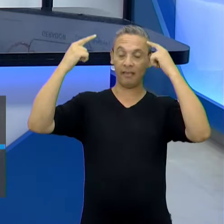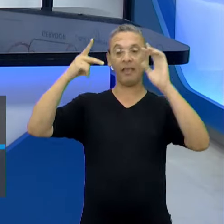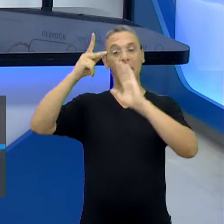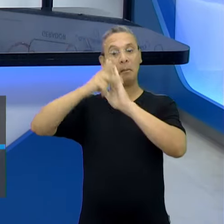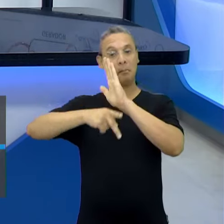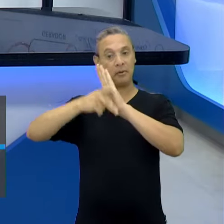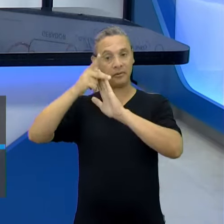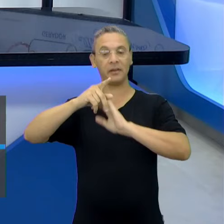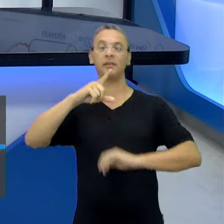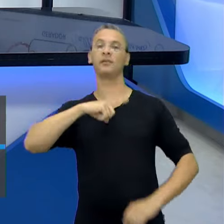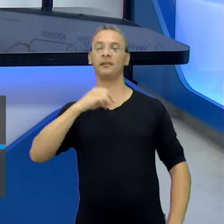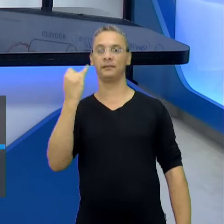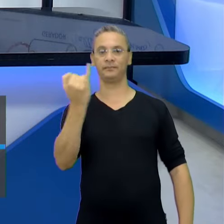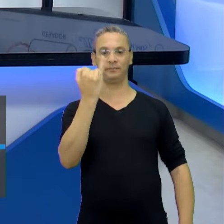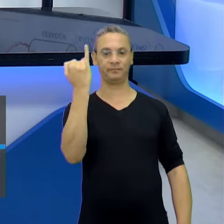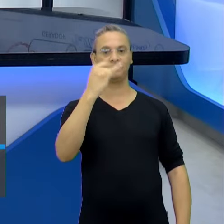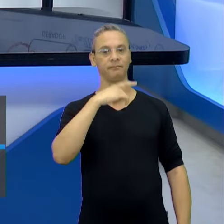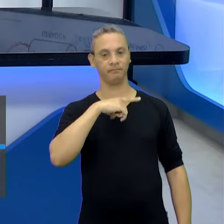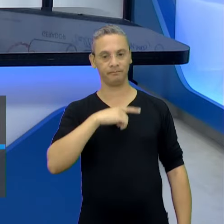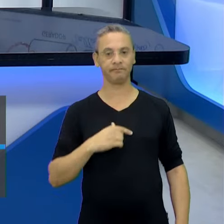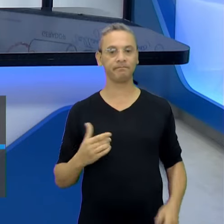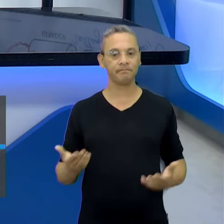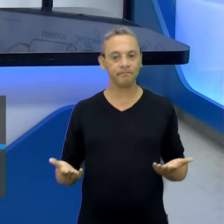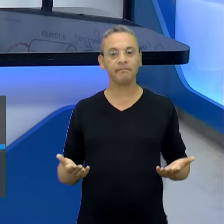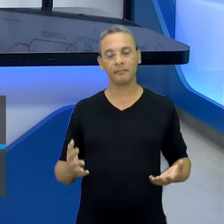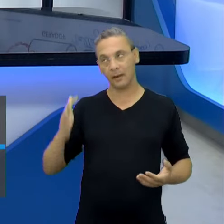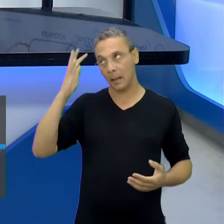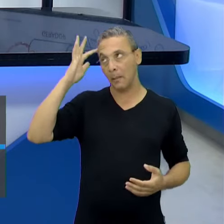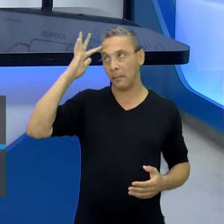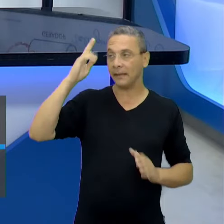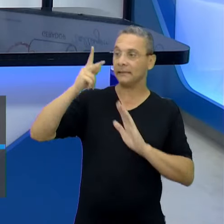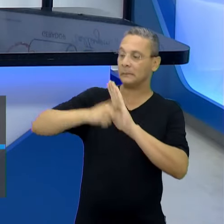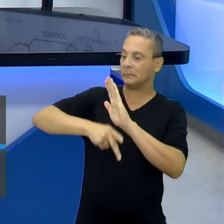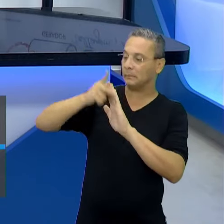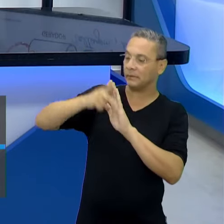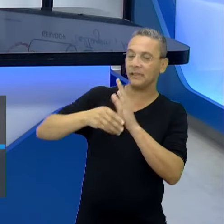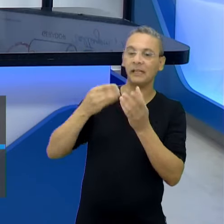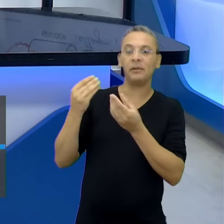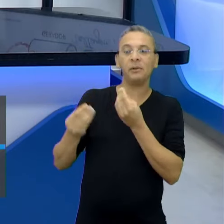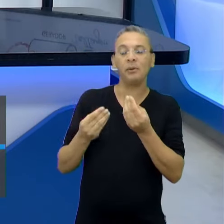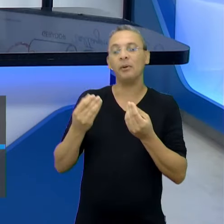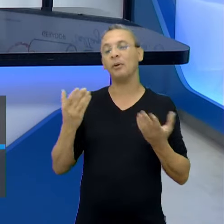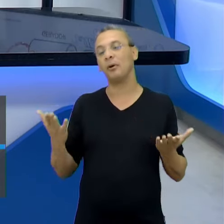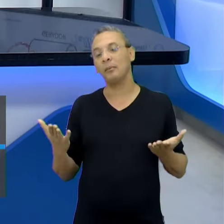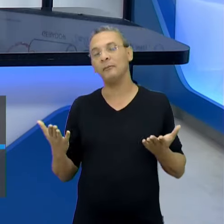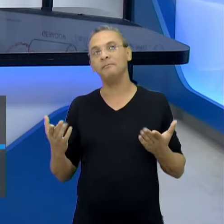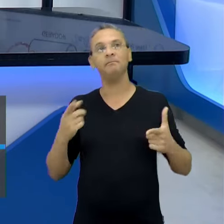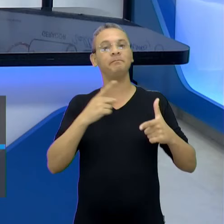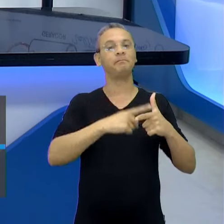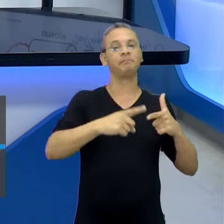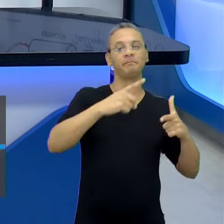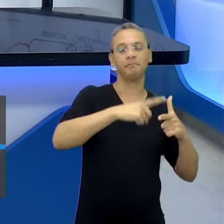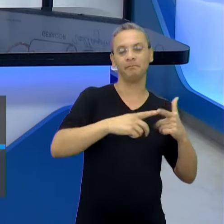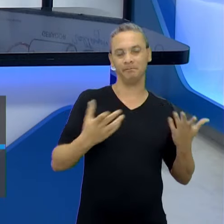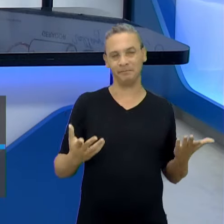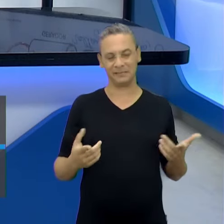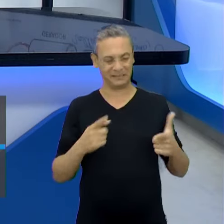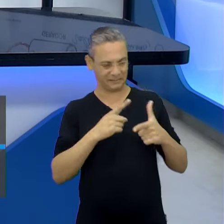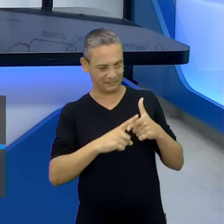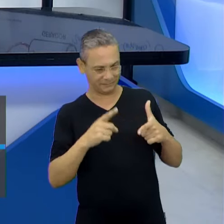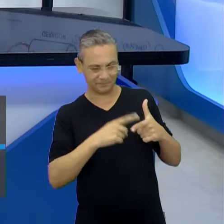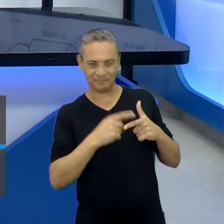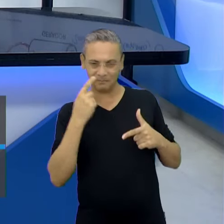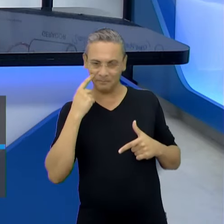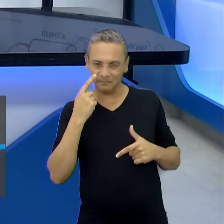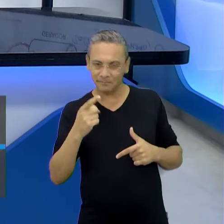projeto. É isso daí. E a gente não consegue pensar em projeto sem pensar num problema. O problema, não sei se você está percebendo que a gente